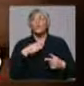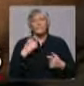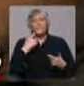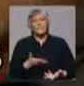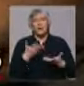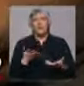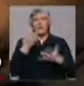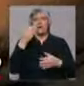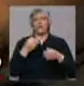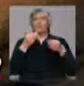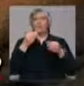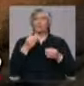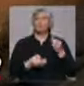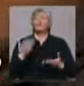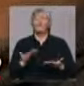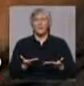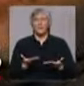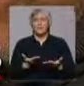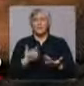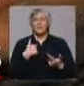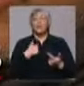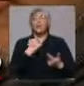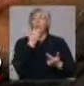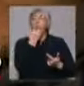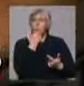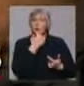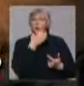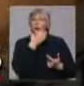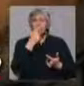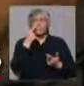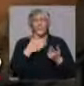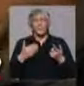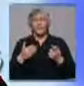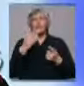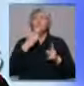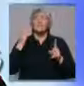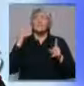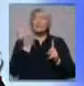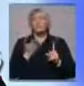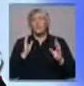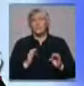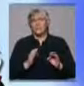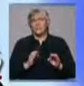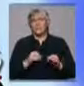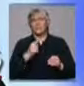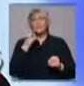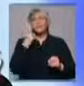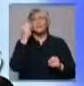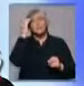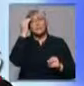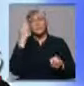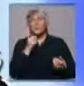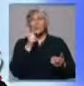justiça. Eu apenas saio satisfeito se as coisas correrem como deve ser e for a justiça for feita como deve ser. É preciso saber se a morte seria uma